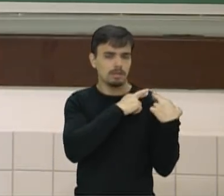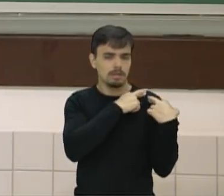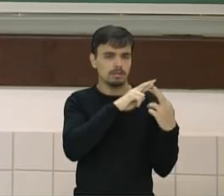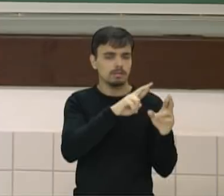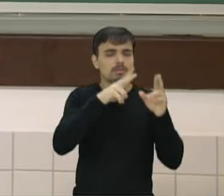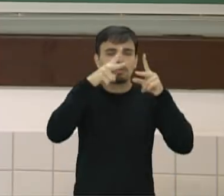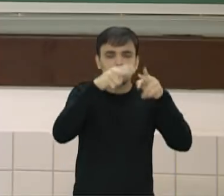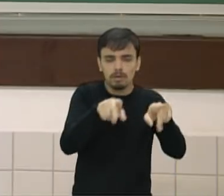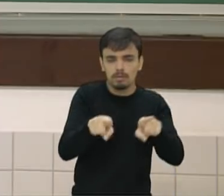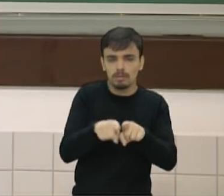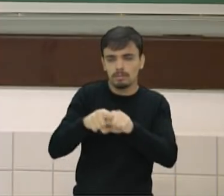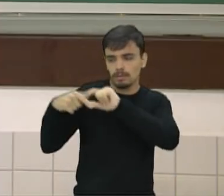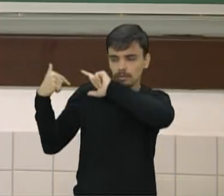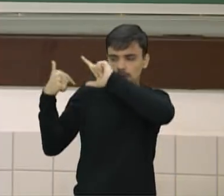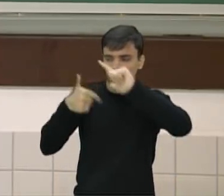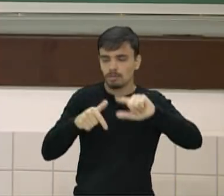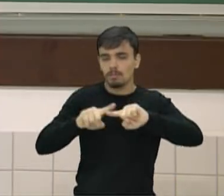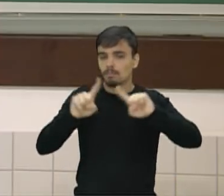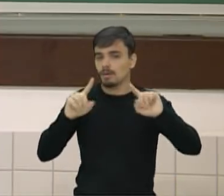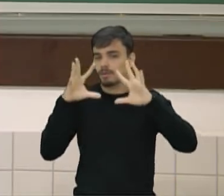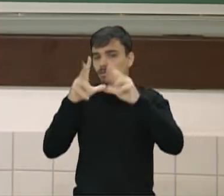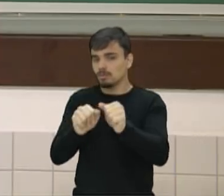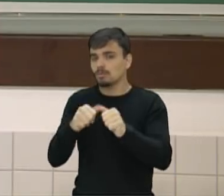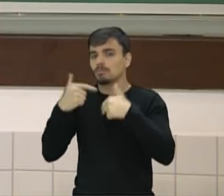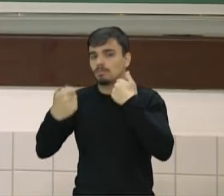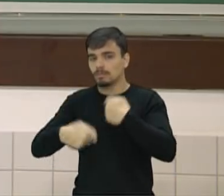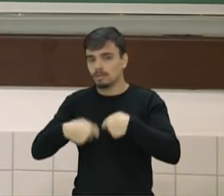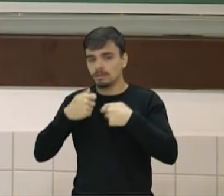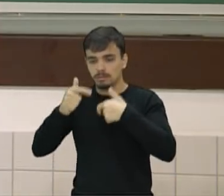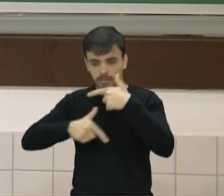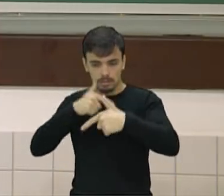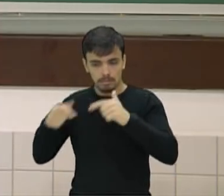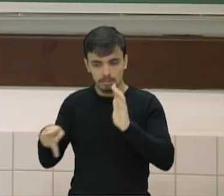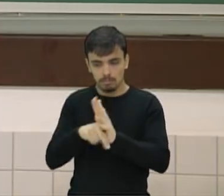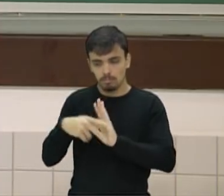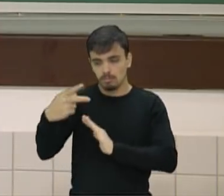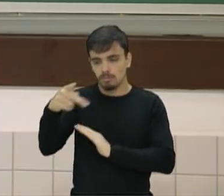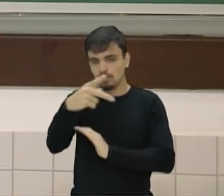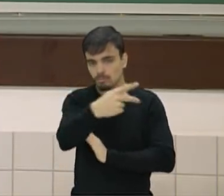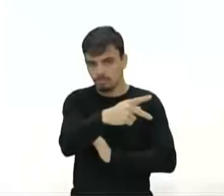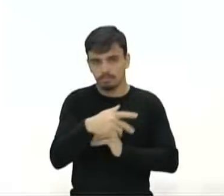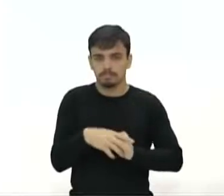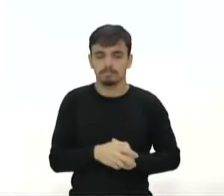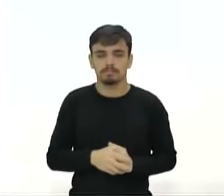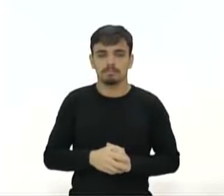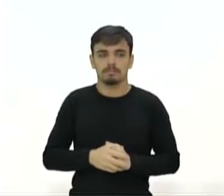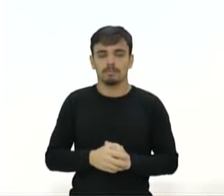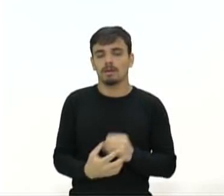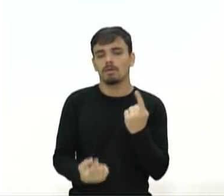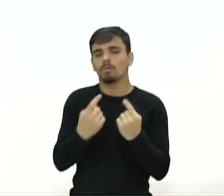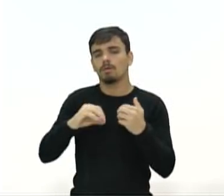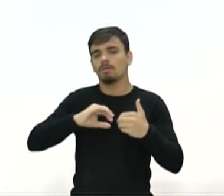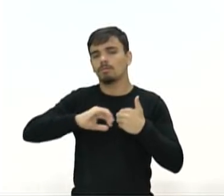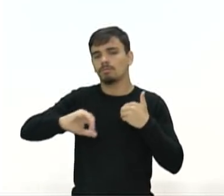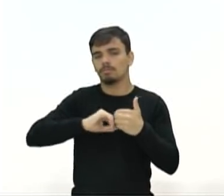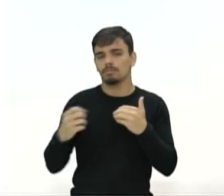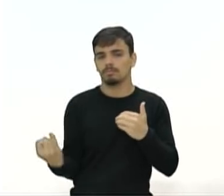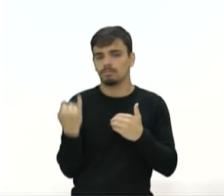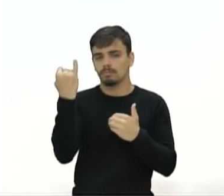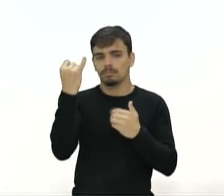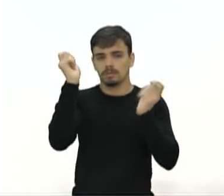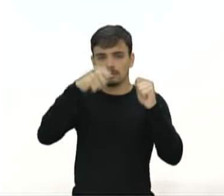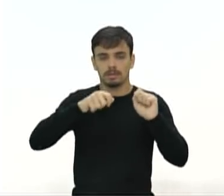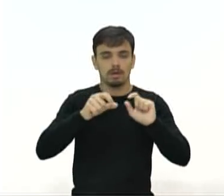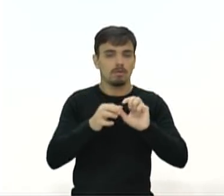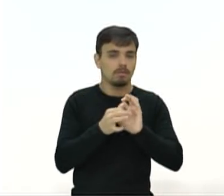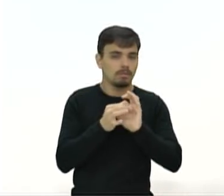todos precisam do trabalho que os outros vão desempenhar. Então, qual é a importância da divisão do trabalho? Ele permite o